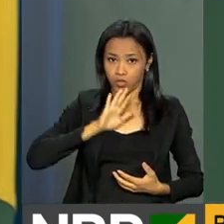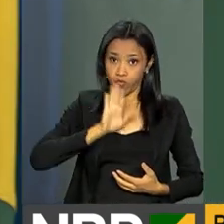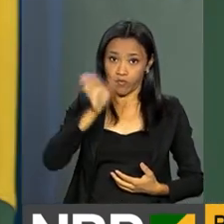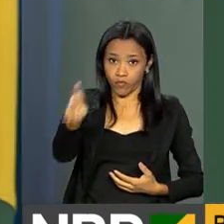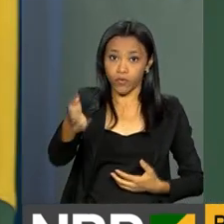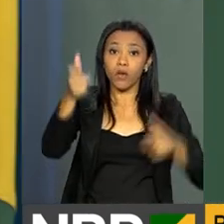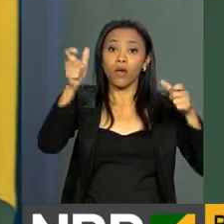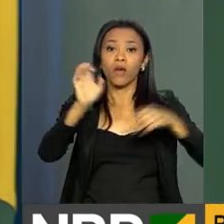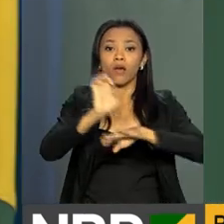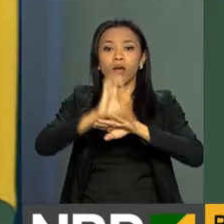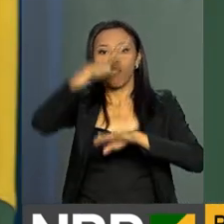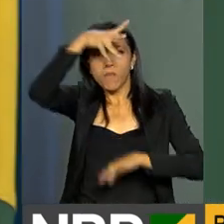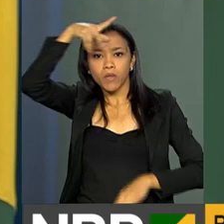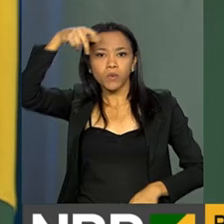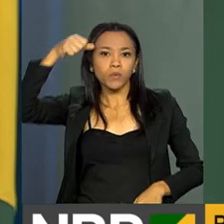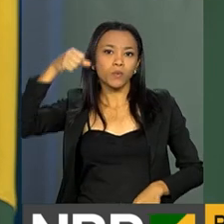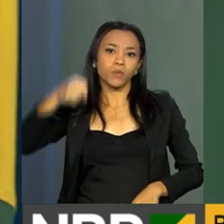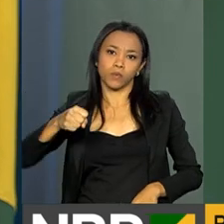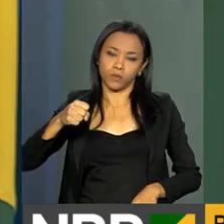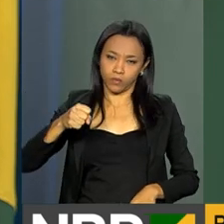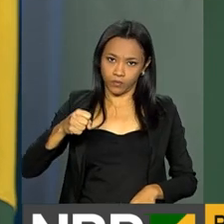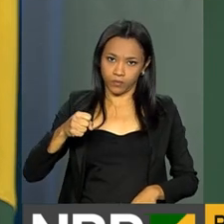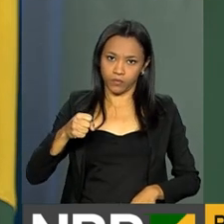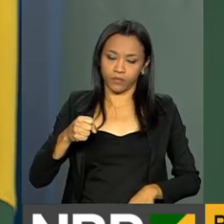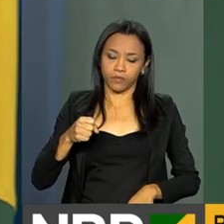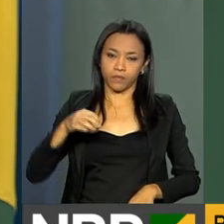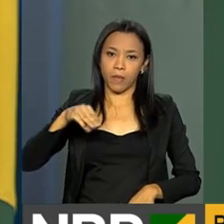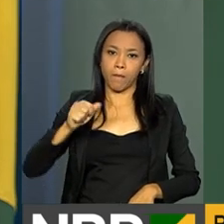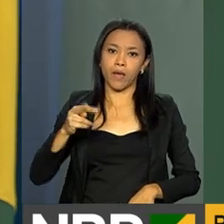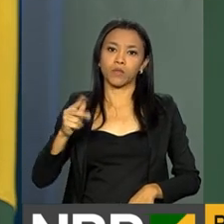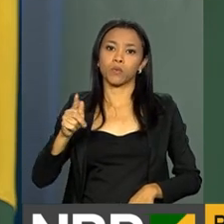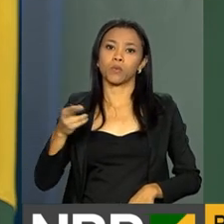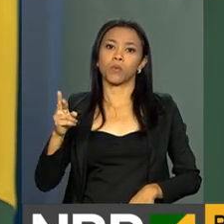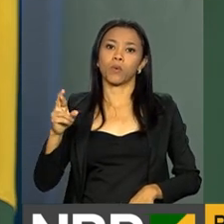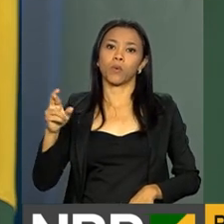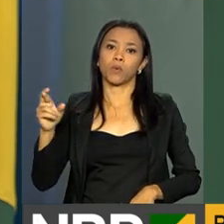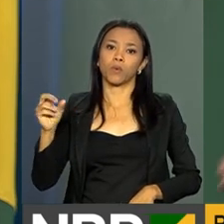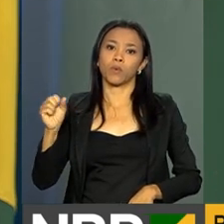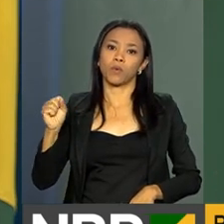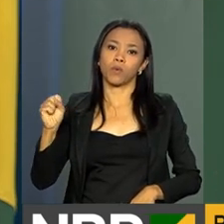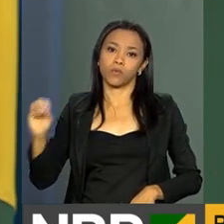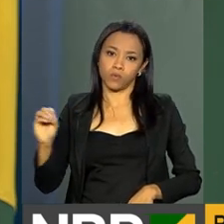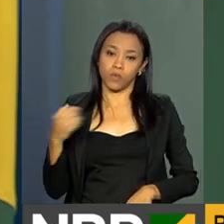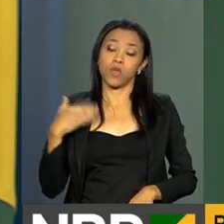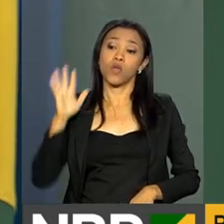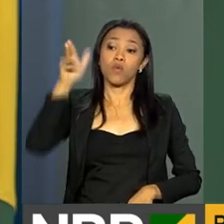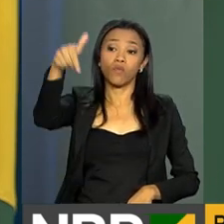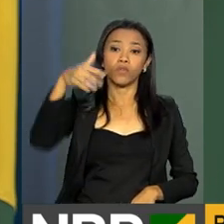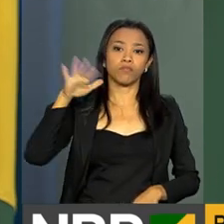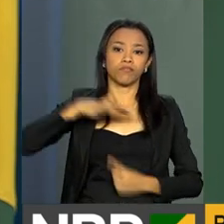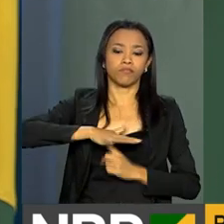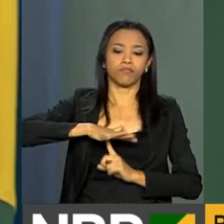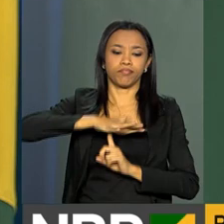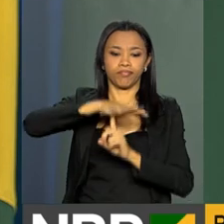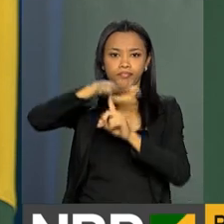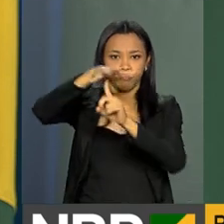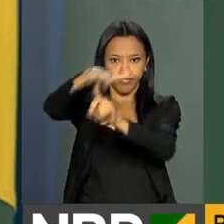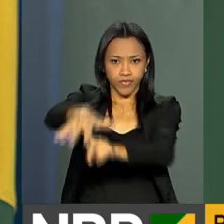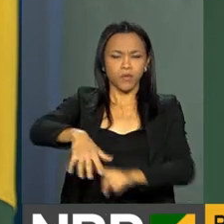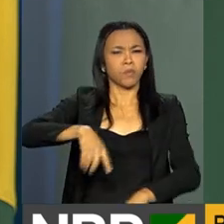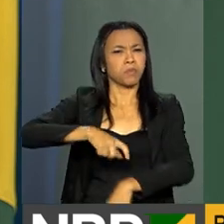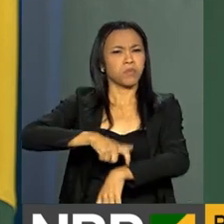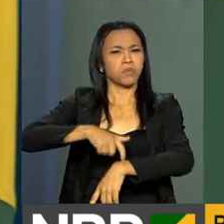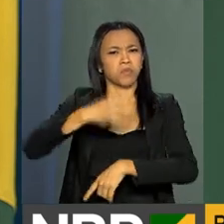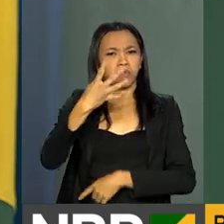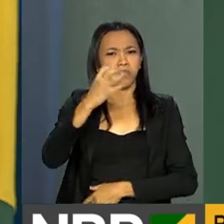Grosso, e lá eu fui por helicóptero durante uns 40